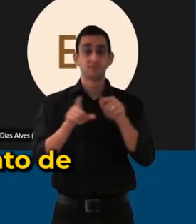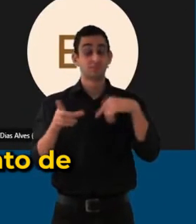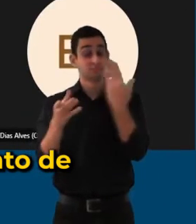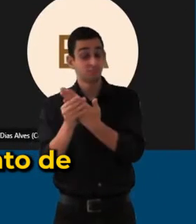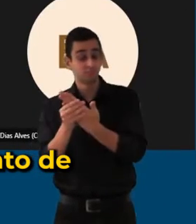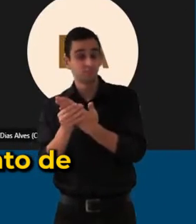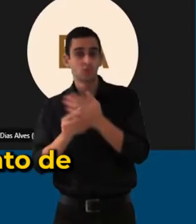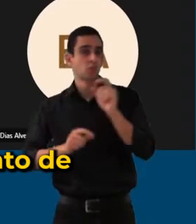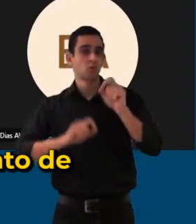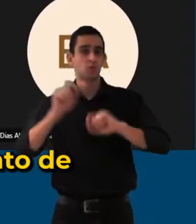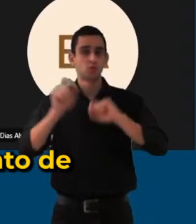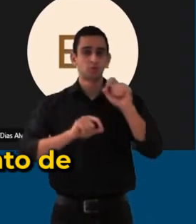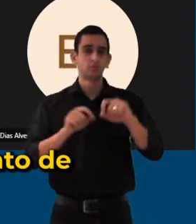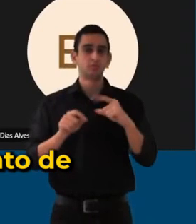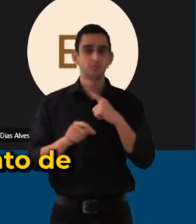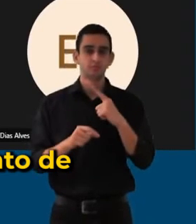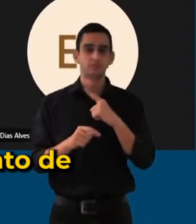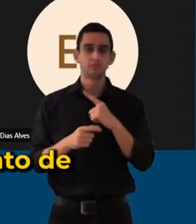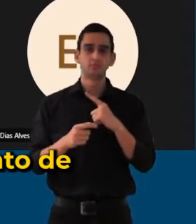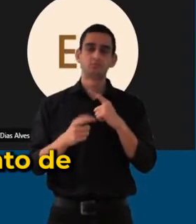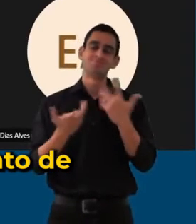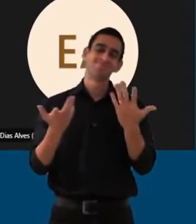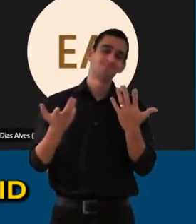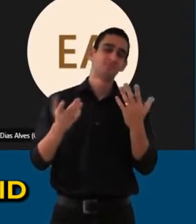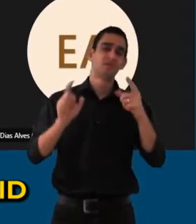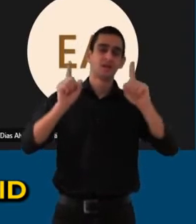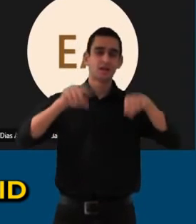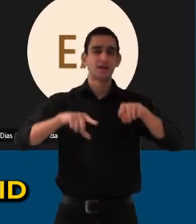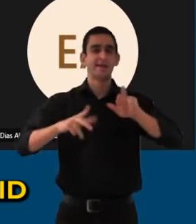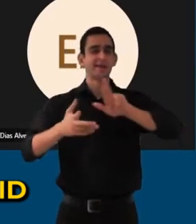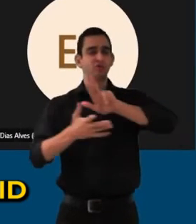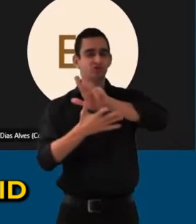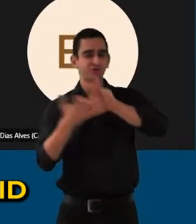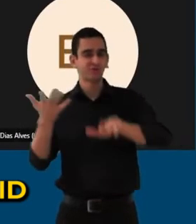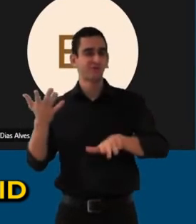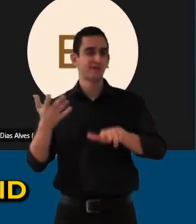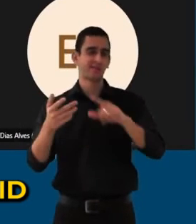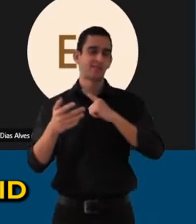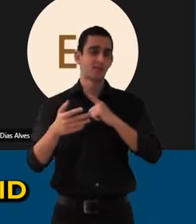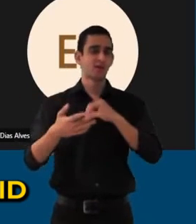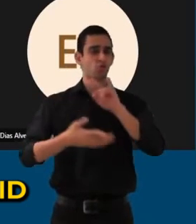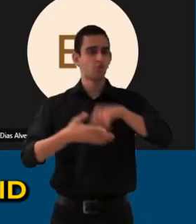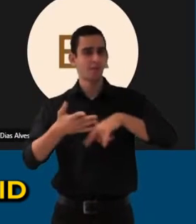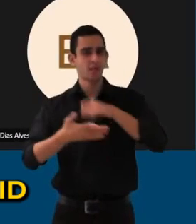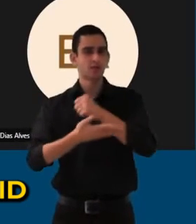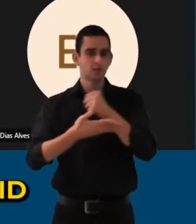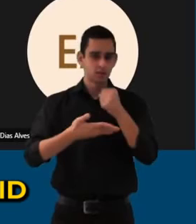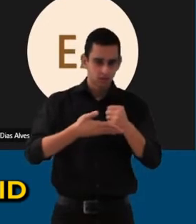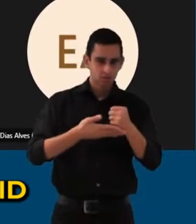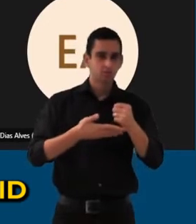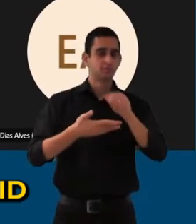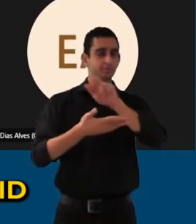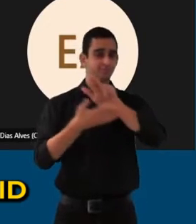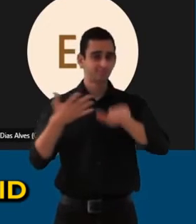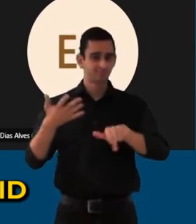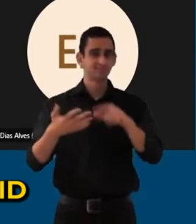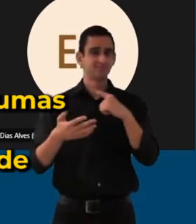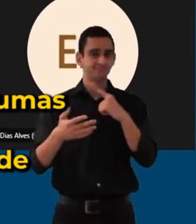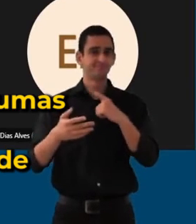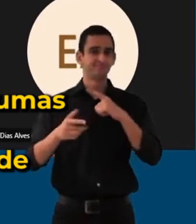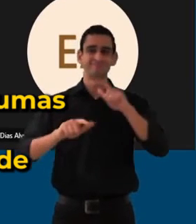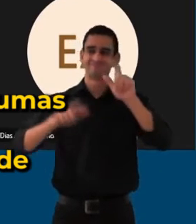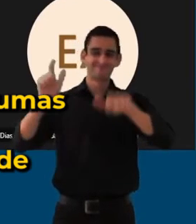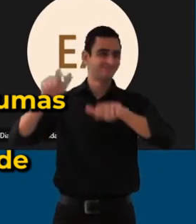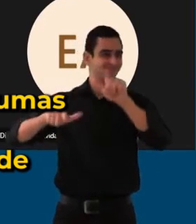requer a questão de georreferenciamento, de mapa, né? Eles pediram a delimitação da ADA, da